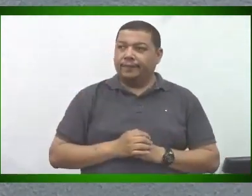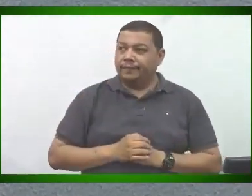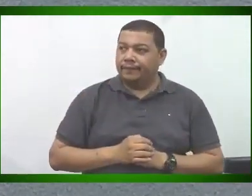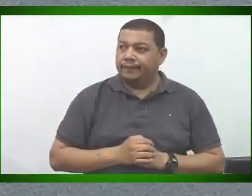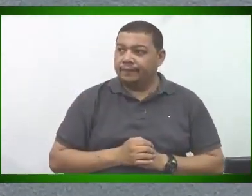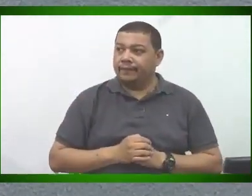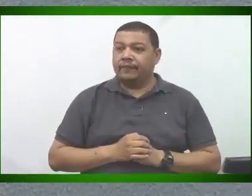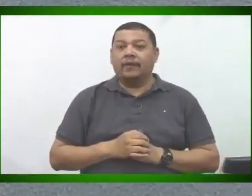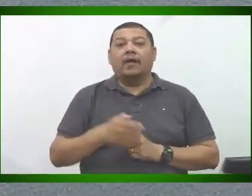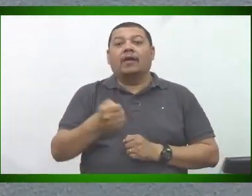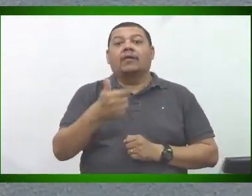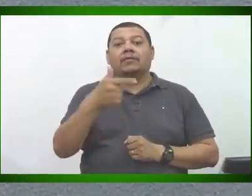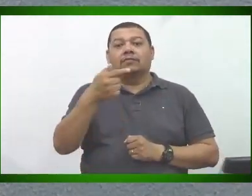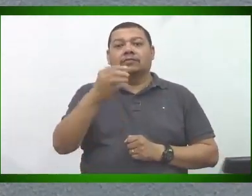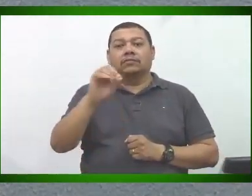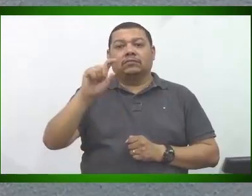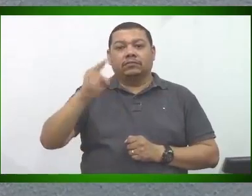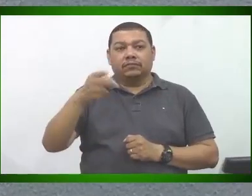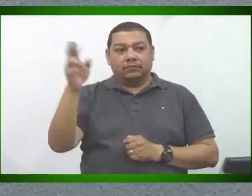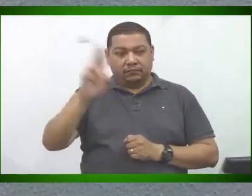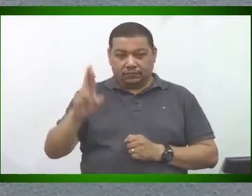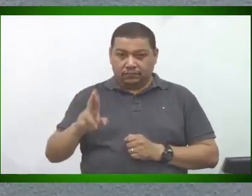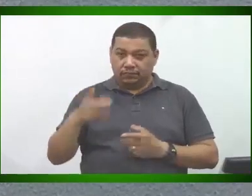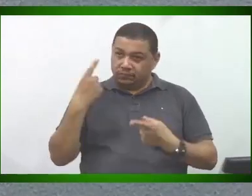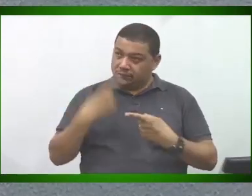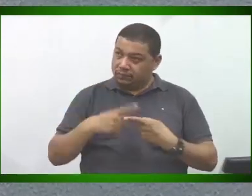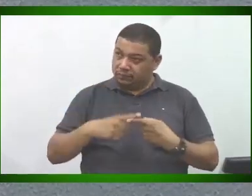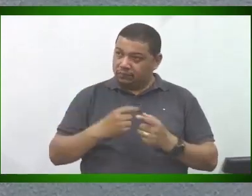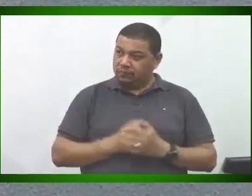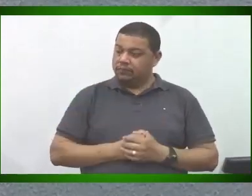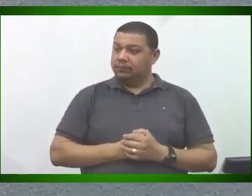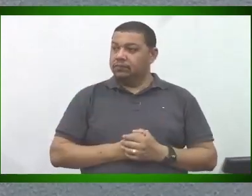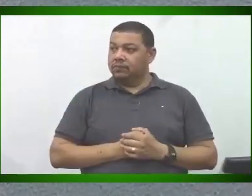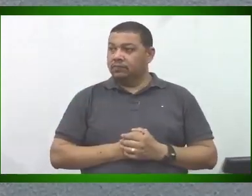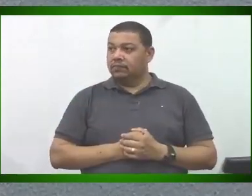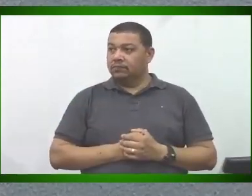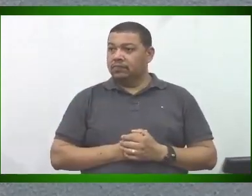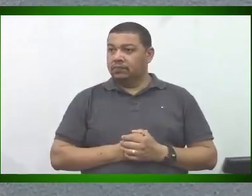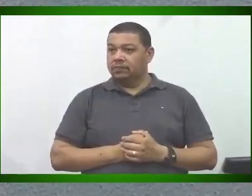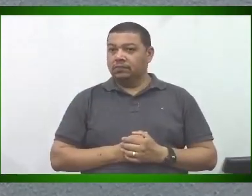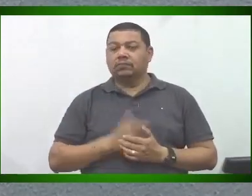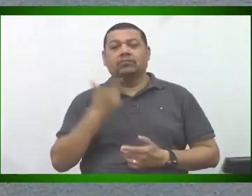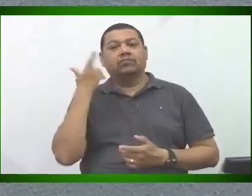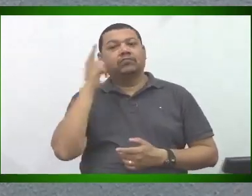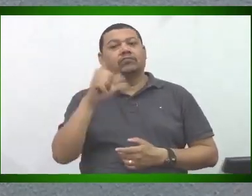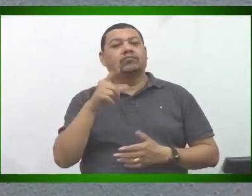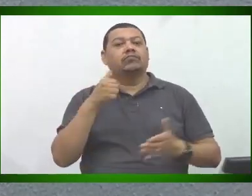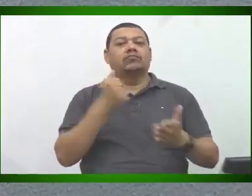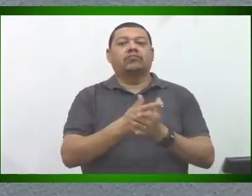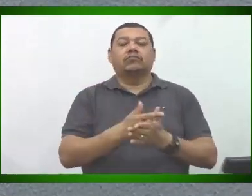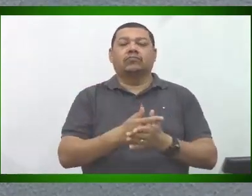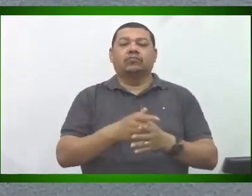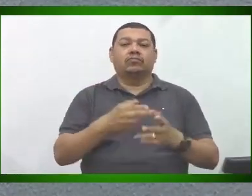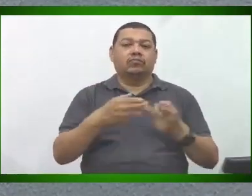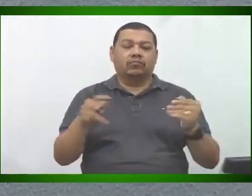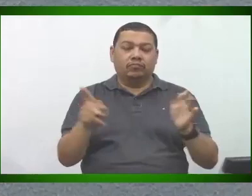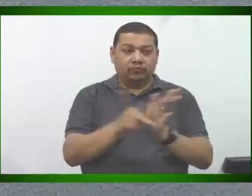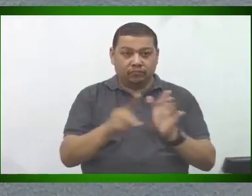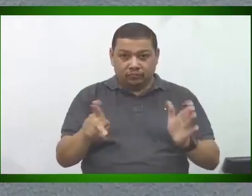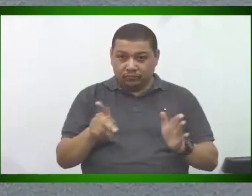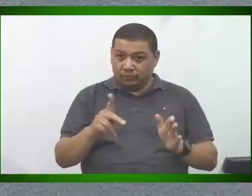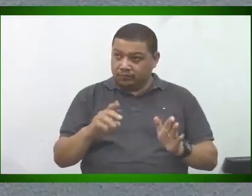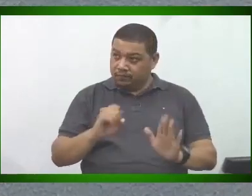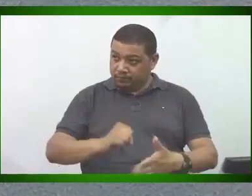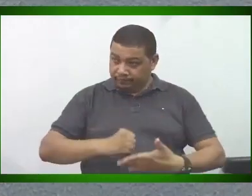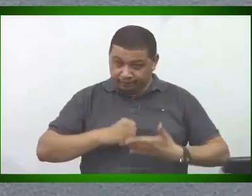quase aí R$ 70 mil para que, possa ser adquiridos aí os maquinários, ao qual